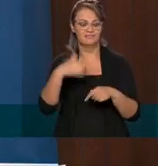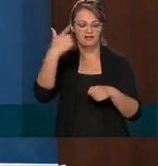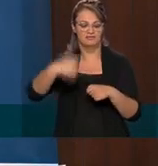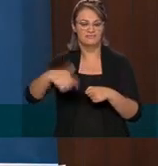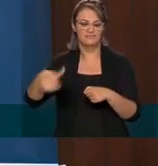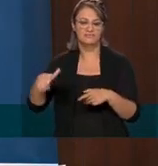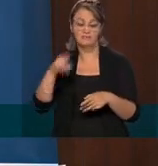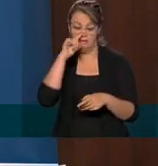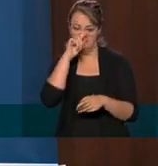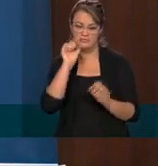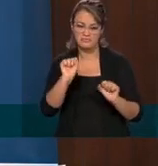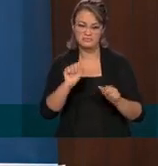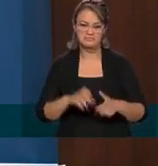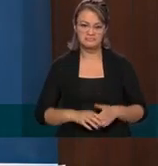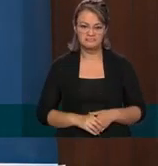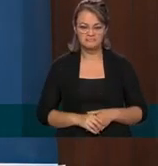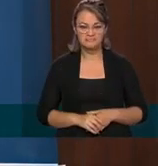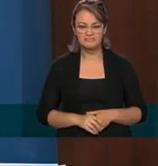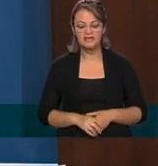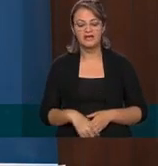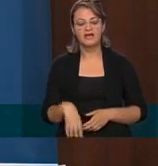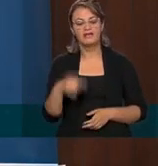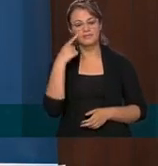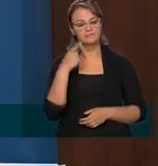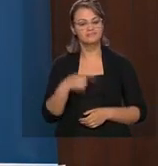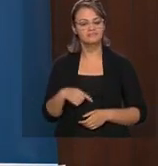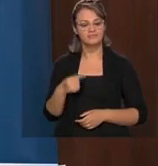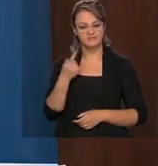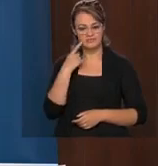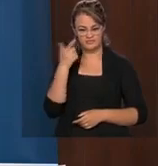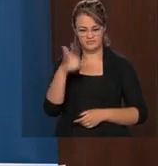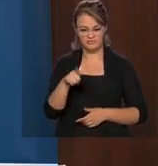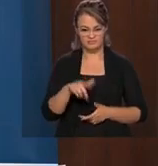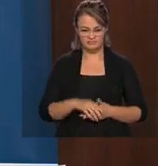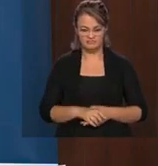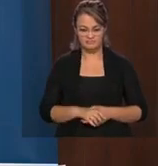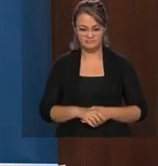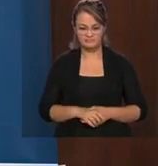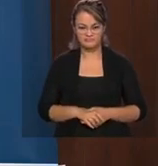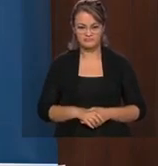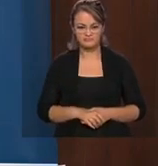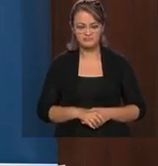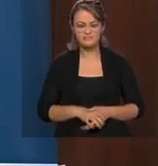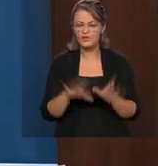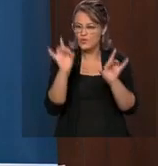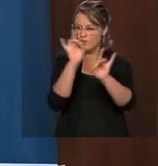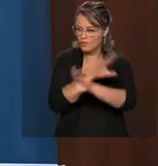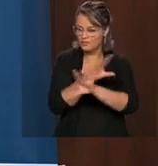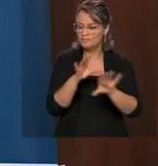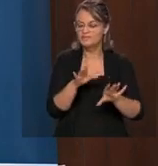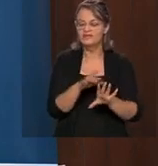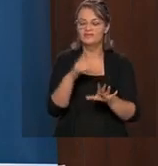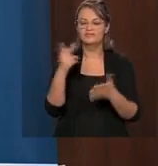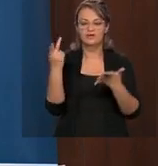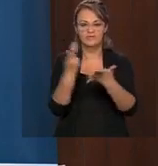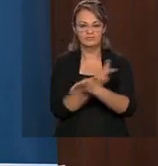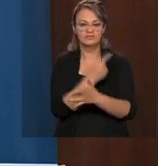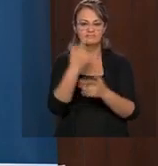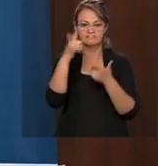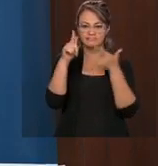atento. Então, aqui a lista, só para mostrar para vocês, né? Então, o total de eventos